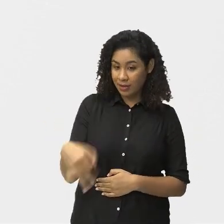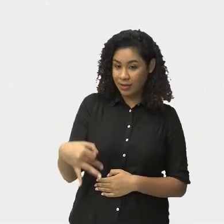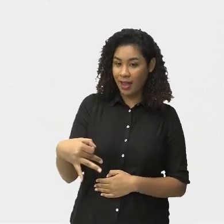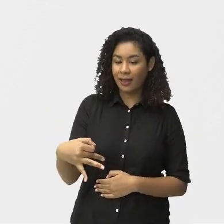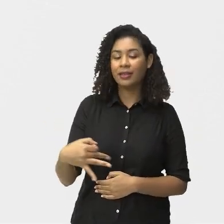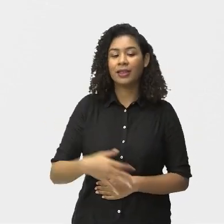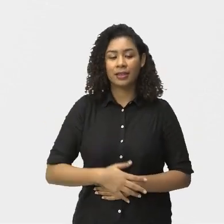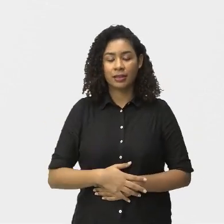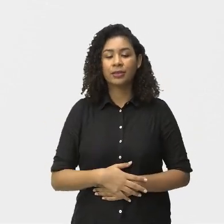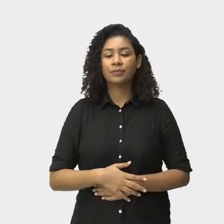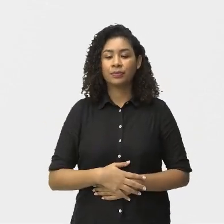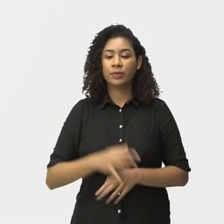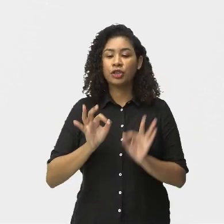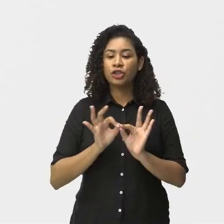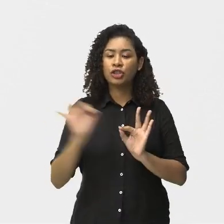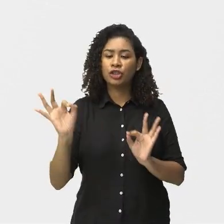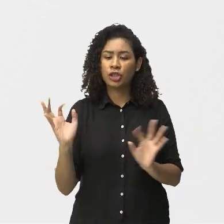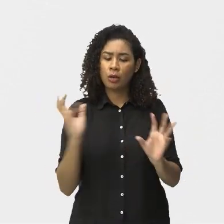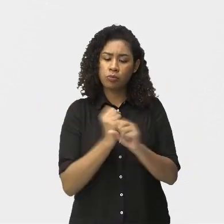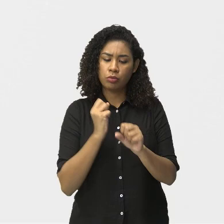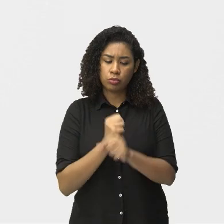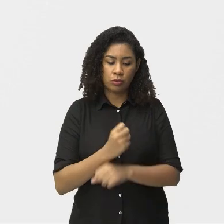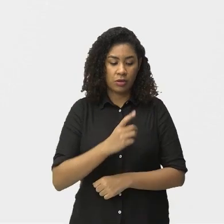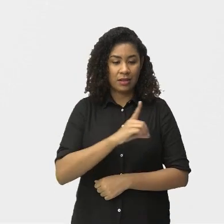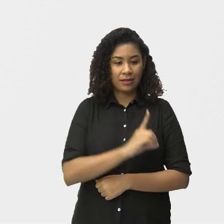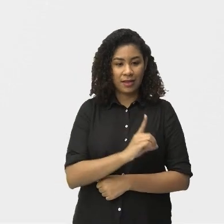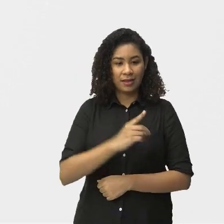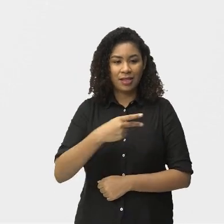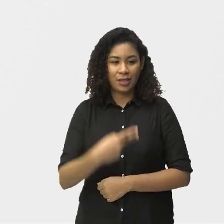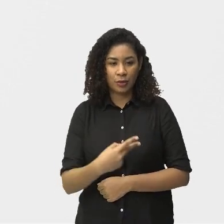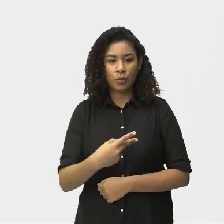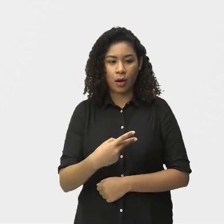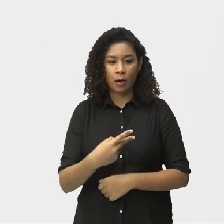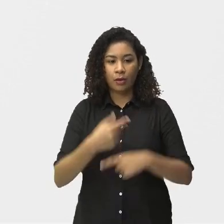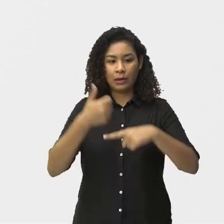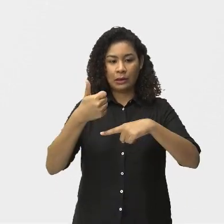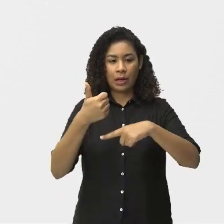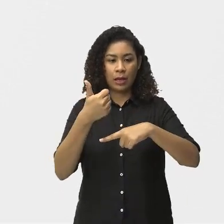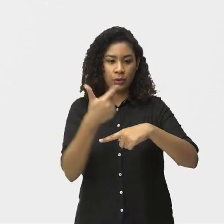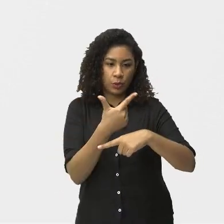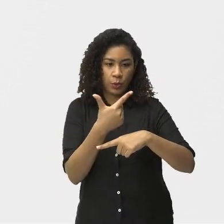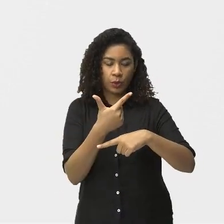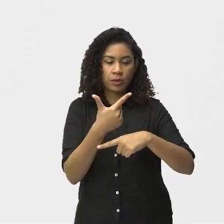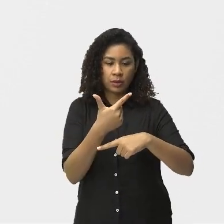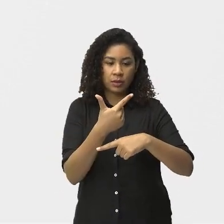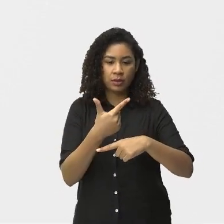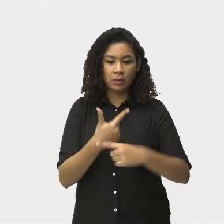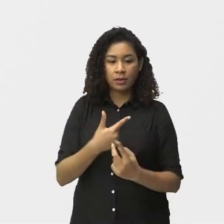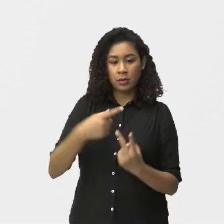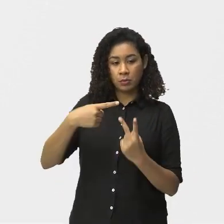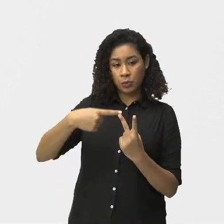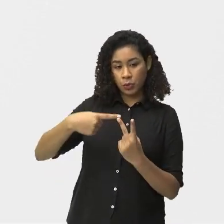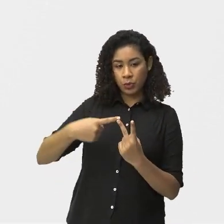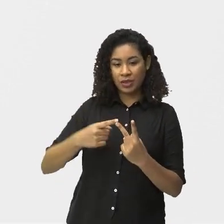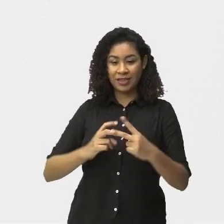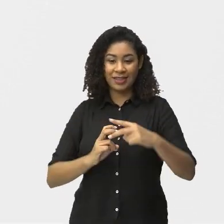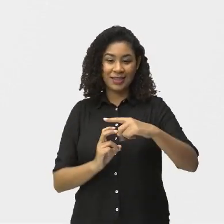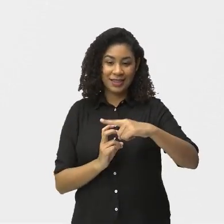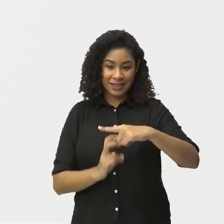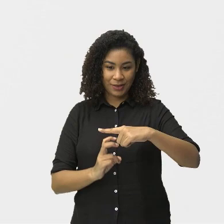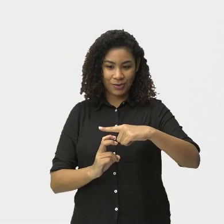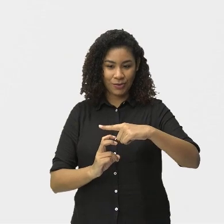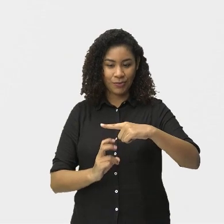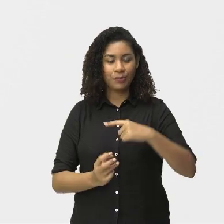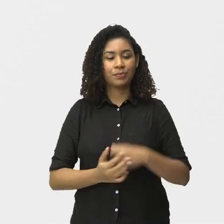ser 14 sobre raiz quadrada de 5, tá? Isso aí vai dar um número decimal, claro, né?